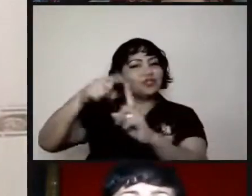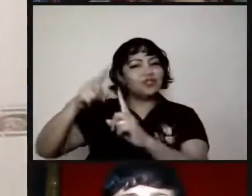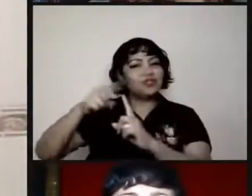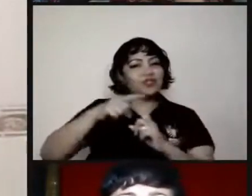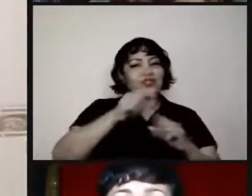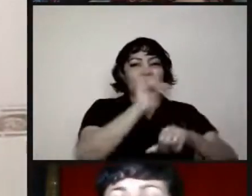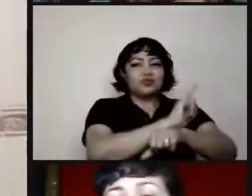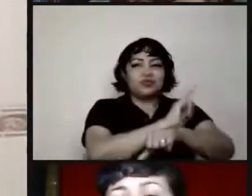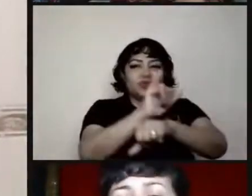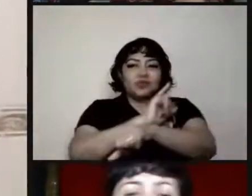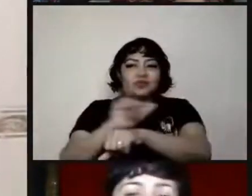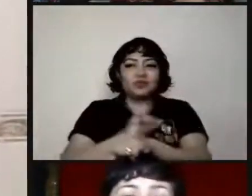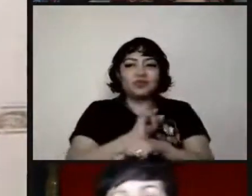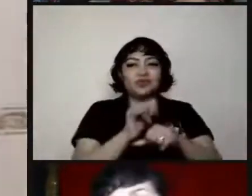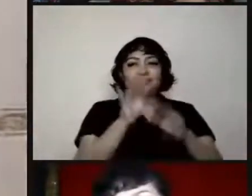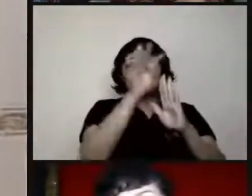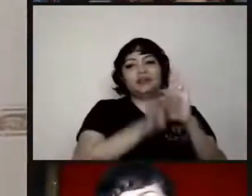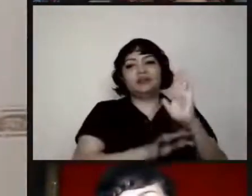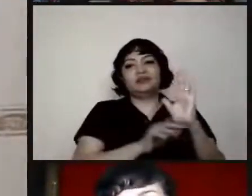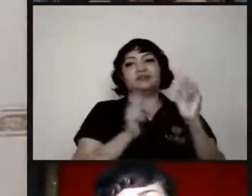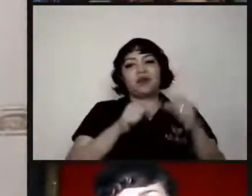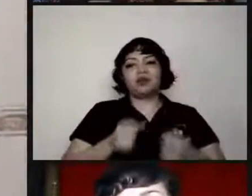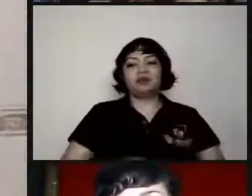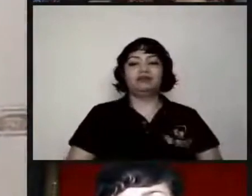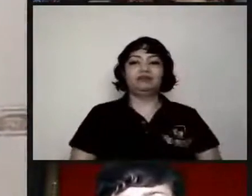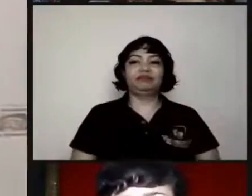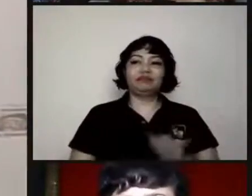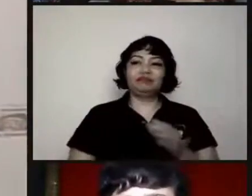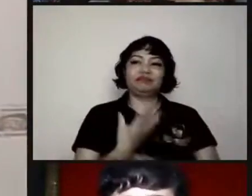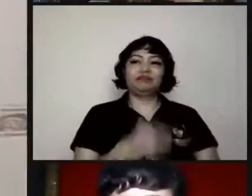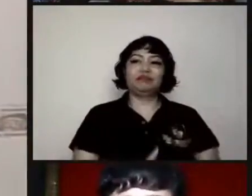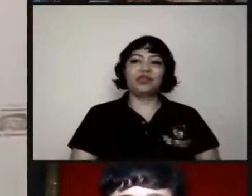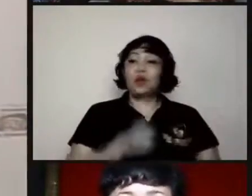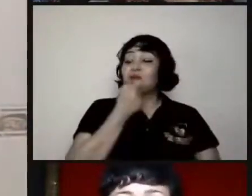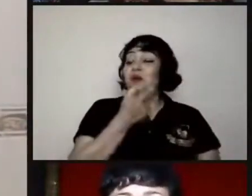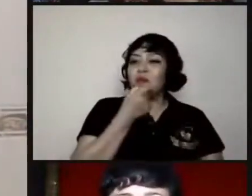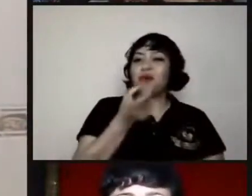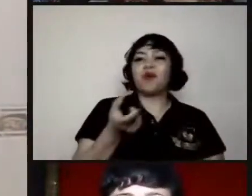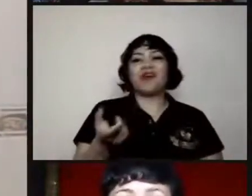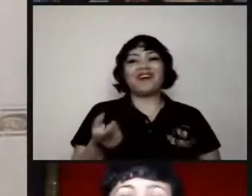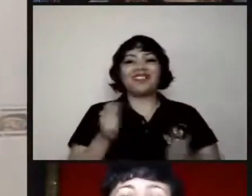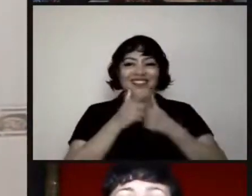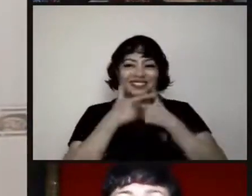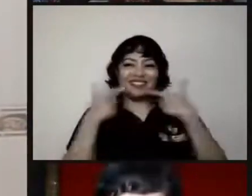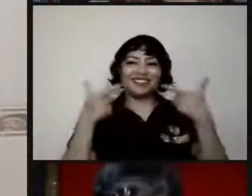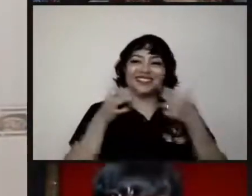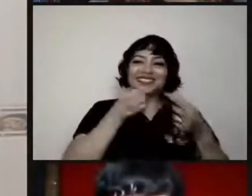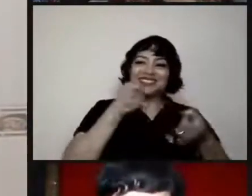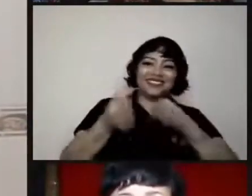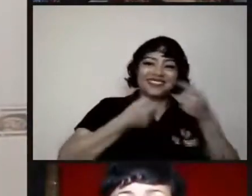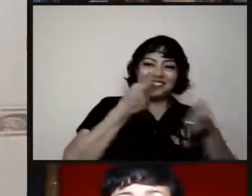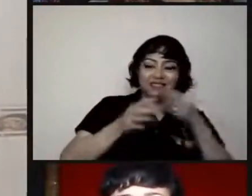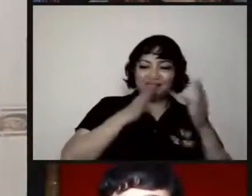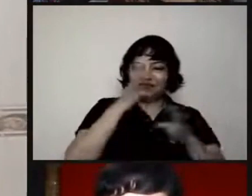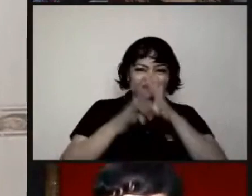podem surgir aí e nos surpreender. O bom humor, a crítica, a ironia, o sarcasmo,